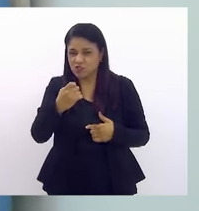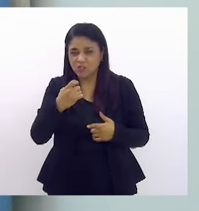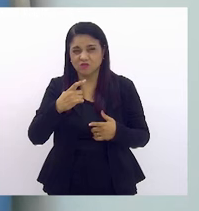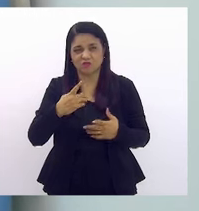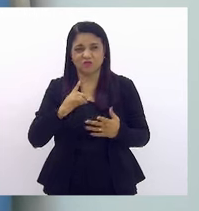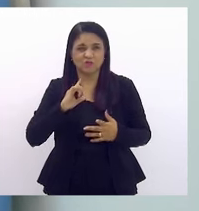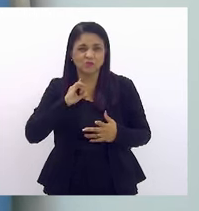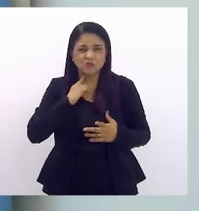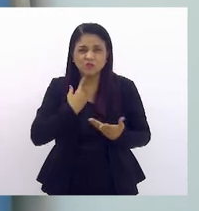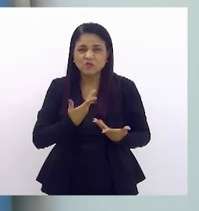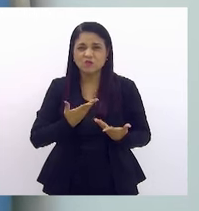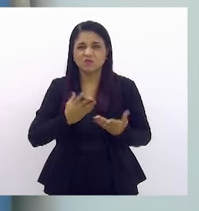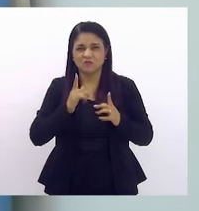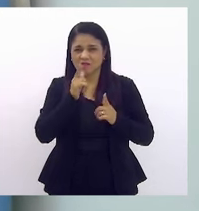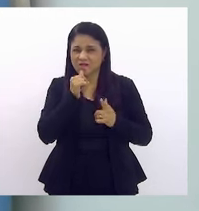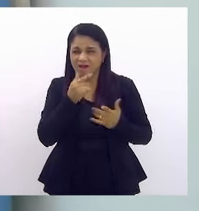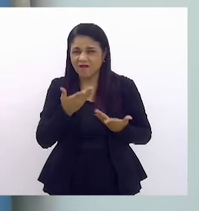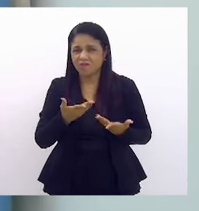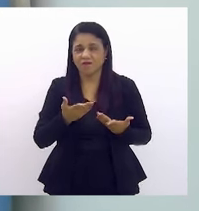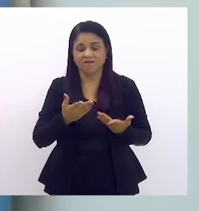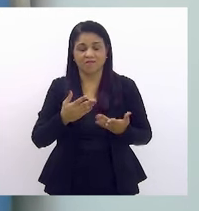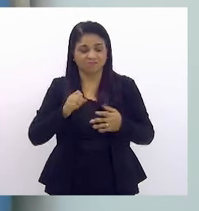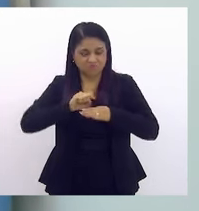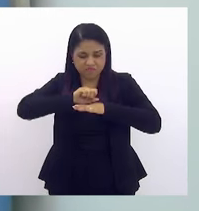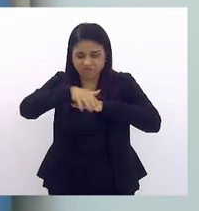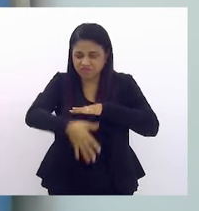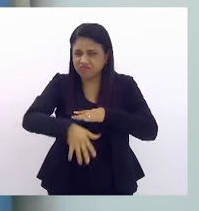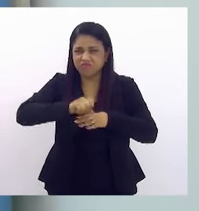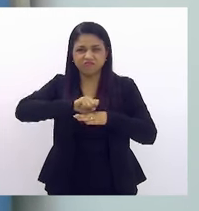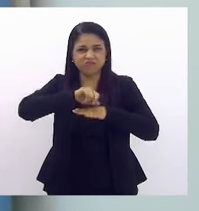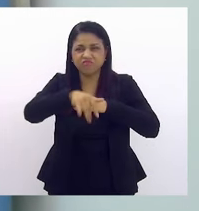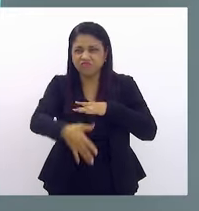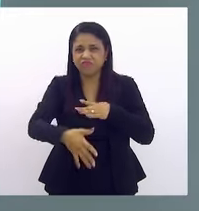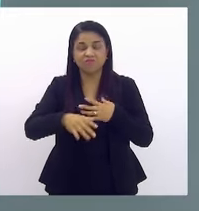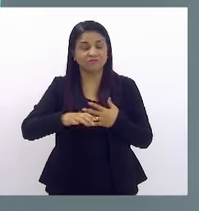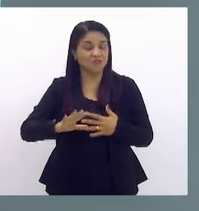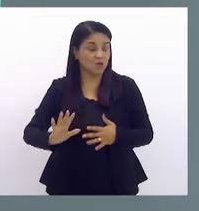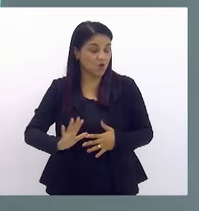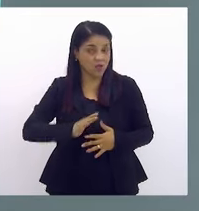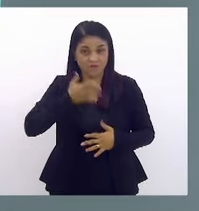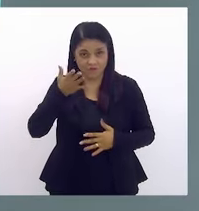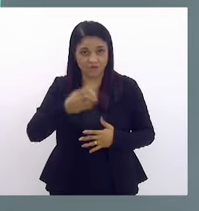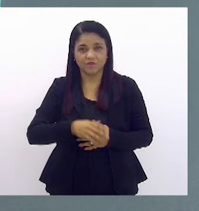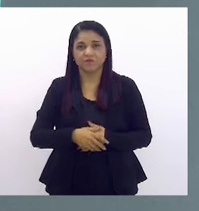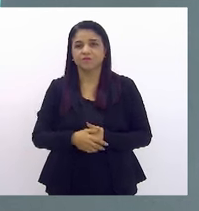nisso aí tá uma coisa de doido. Por favor, esse menino, clique.